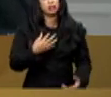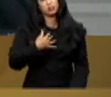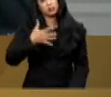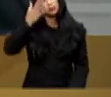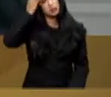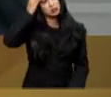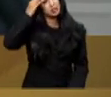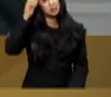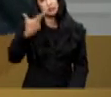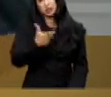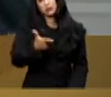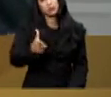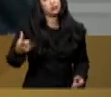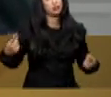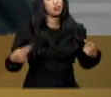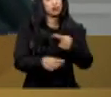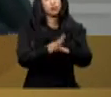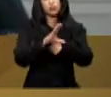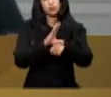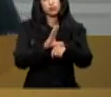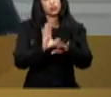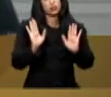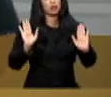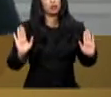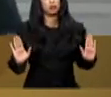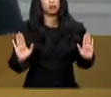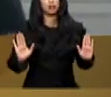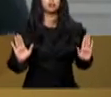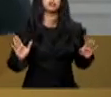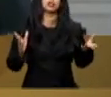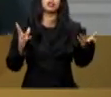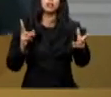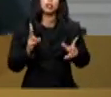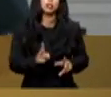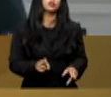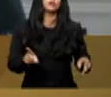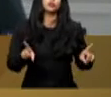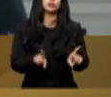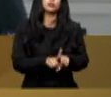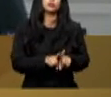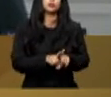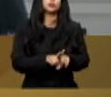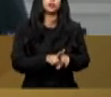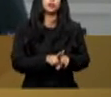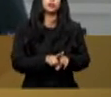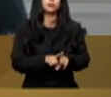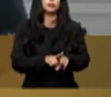nessas regras. O mesmo não se aplica aqui, e